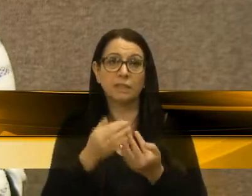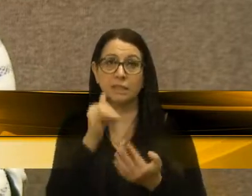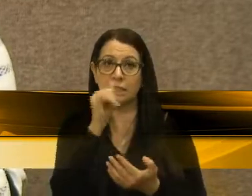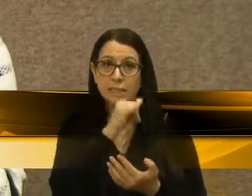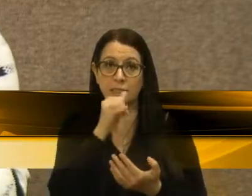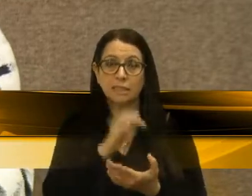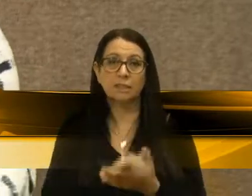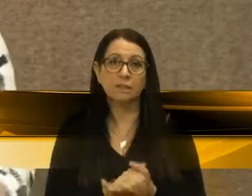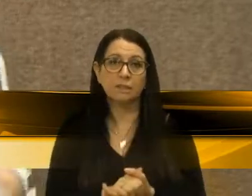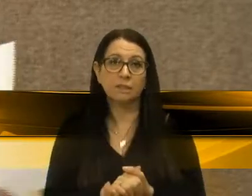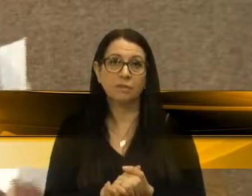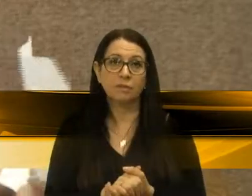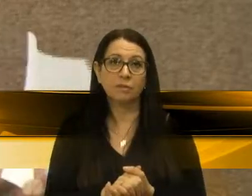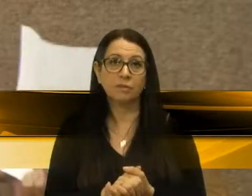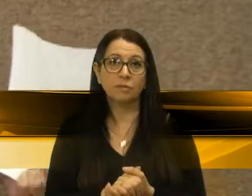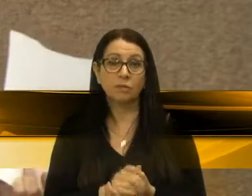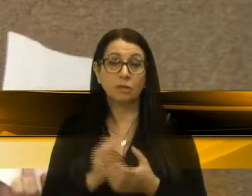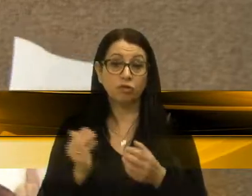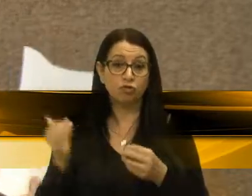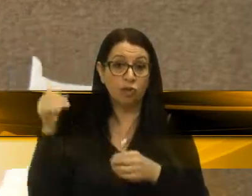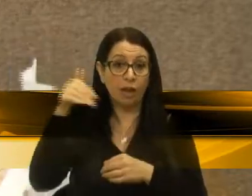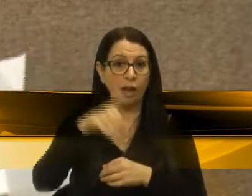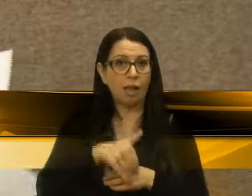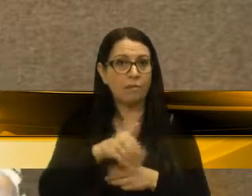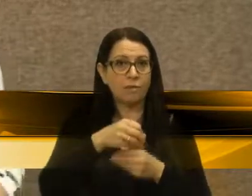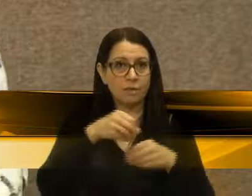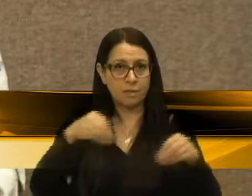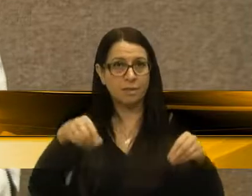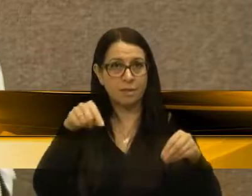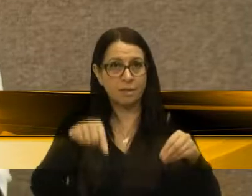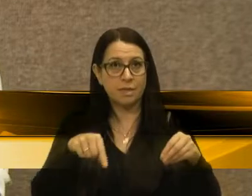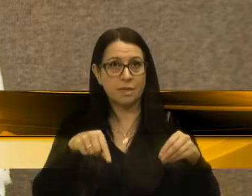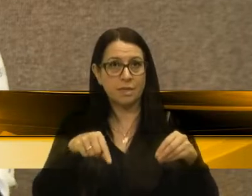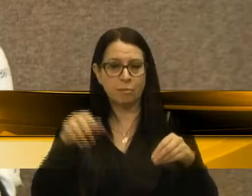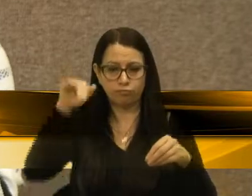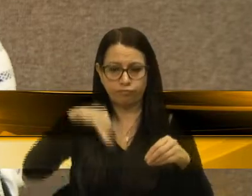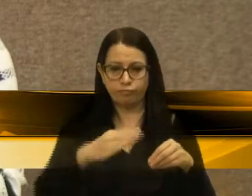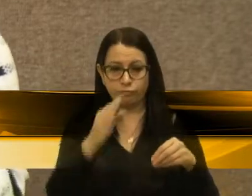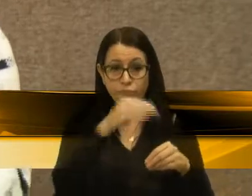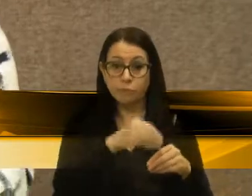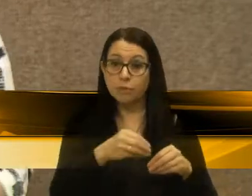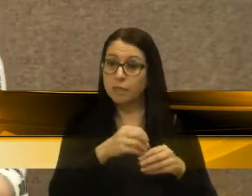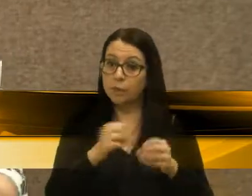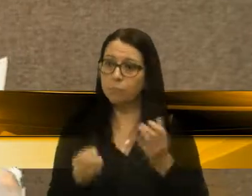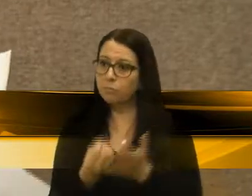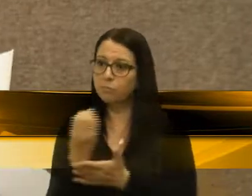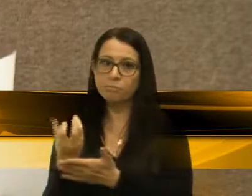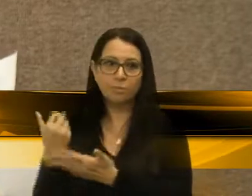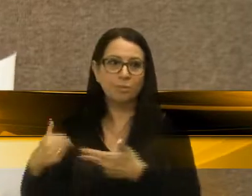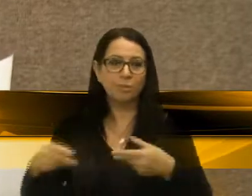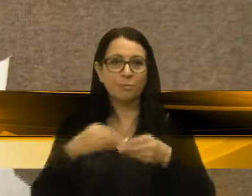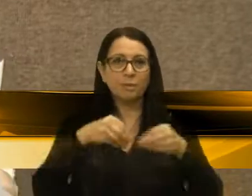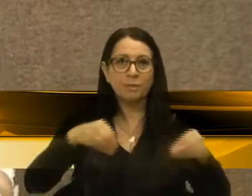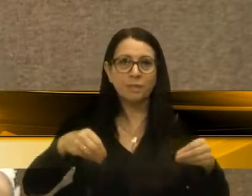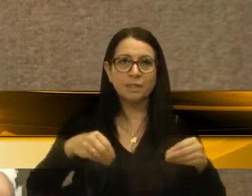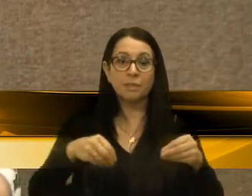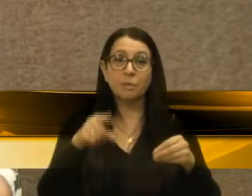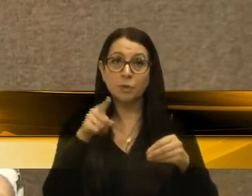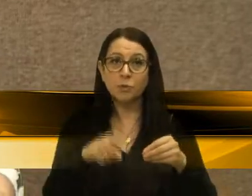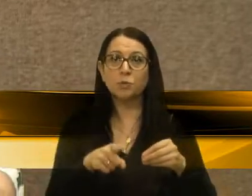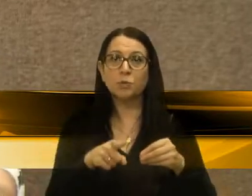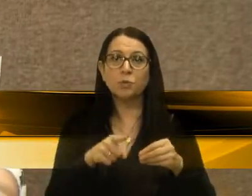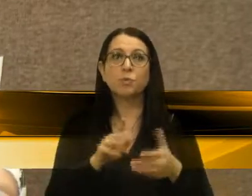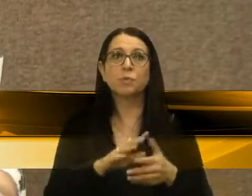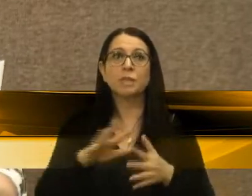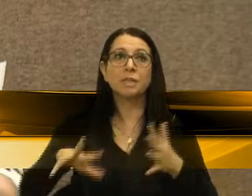italianas, quando chegavam aqui nessas terras íngremes e férteis, mas o que dava